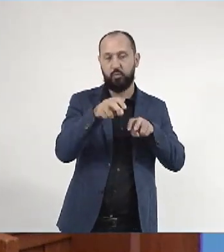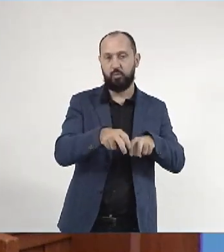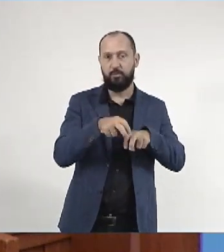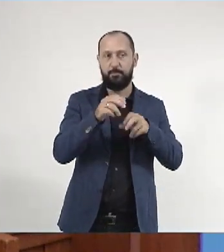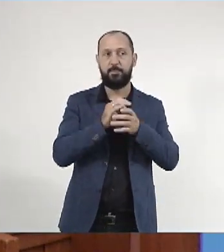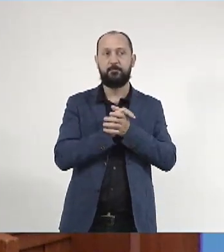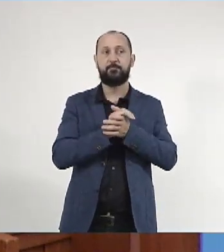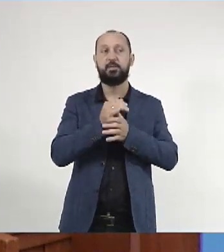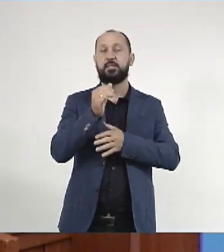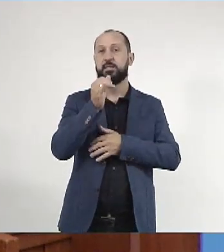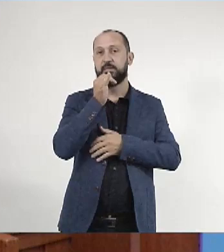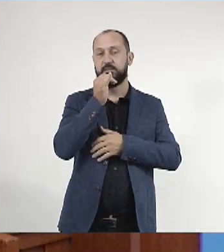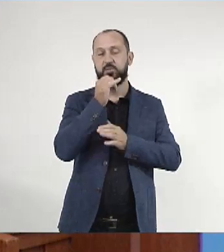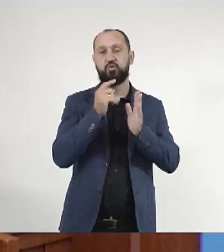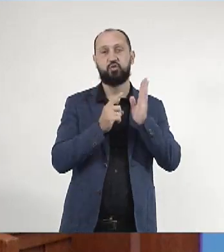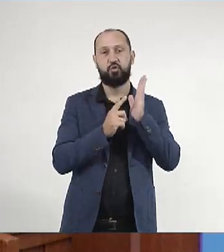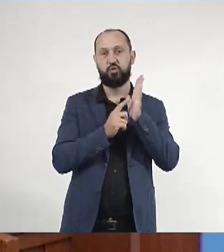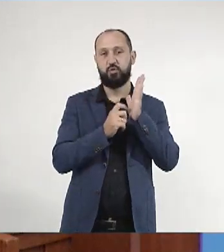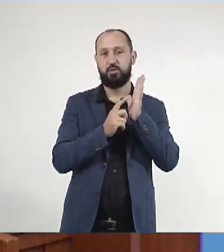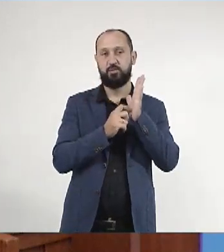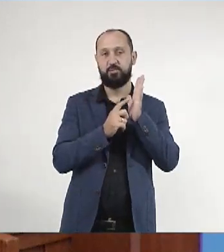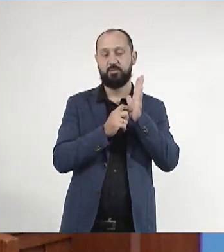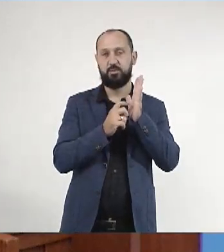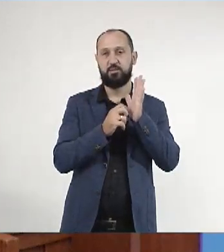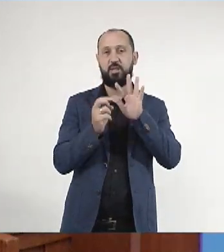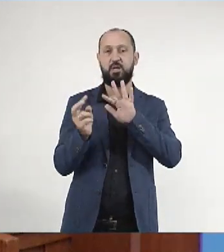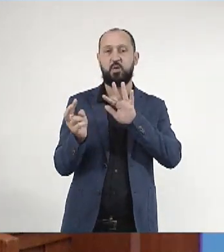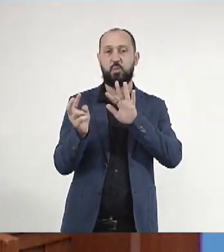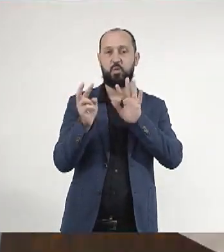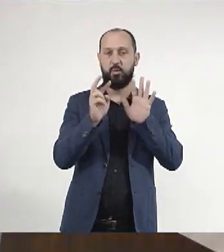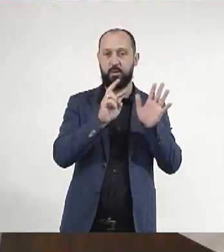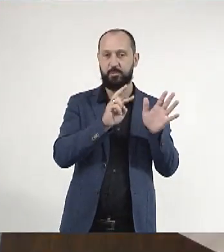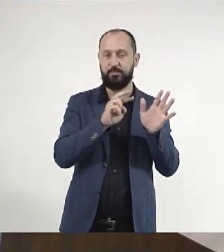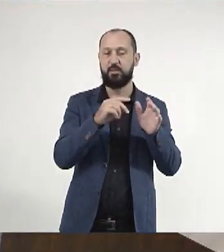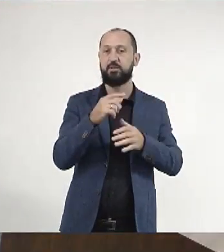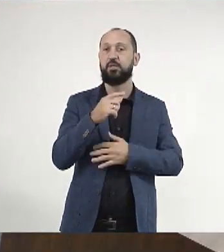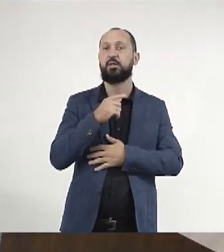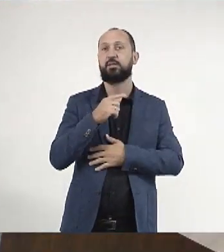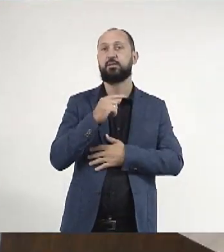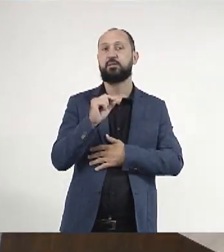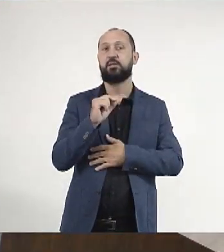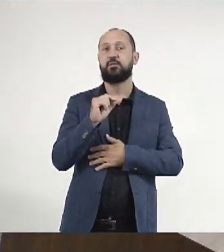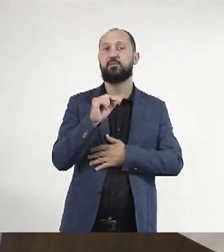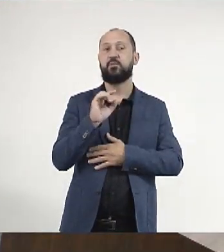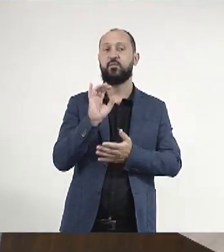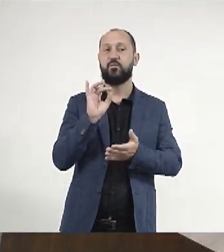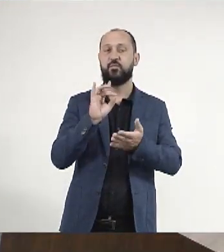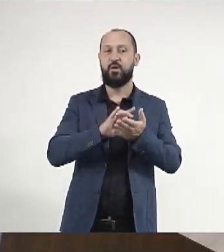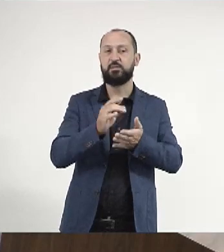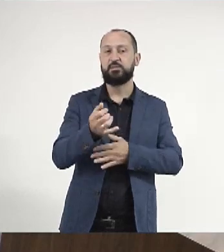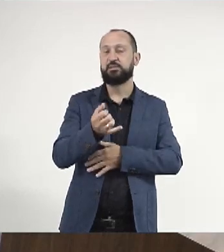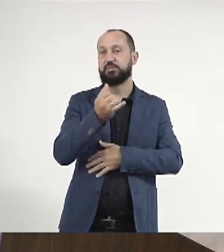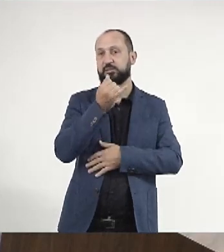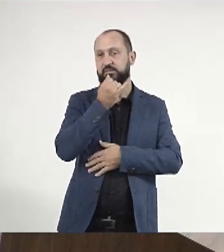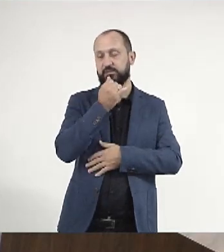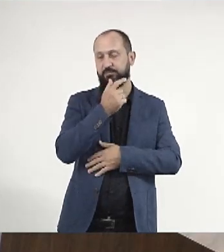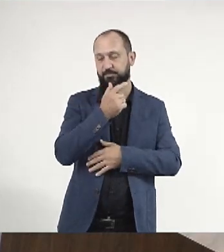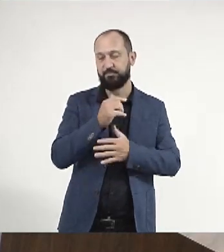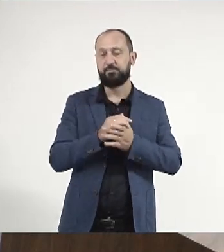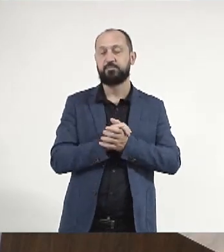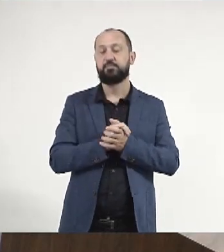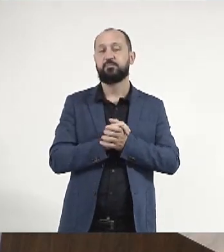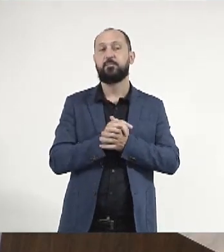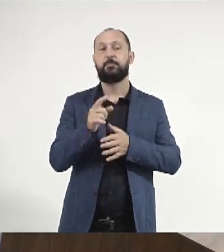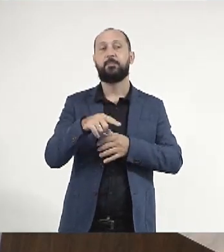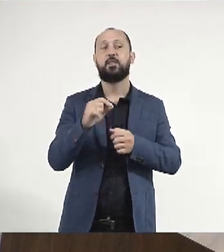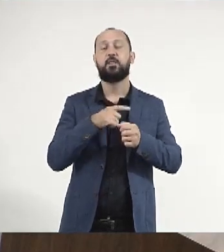No caso específico de Douradina, na semana passada, nós tivemos fatos lamentáveis.